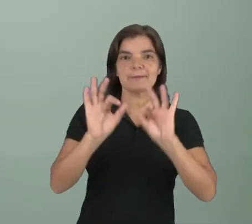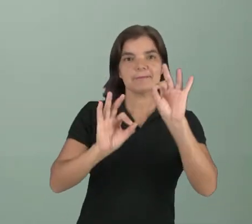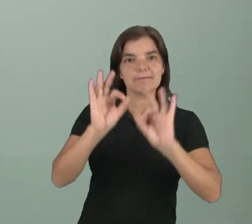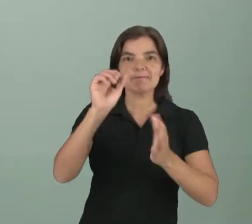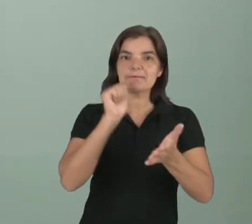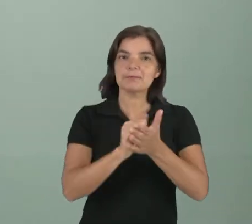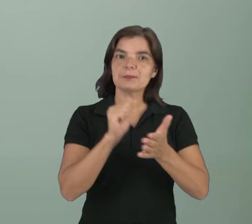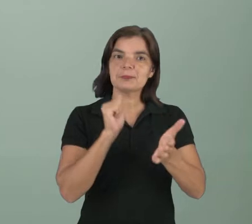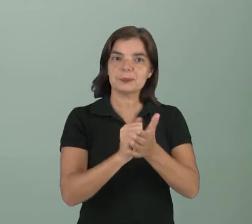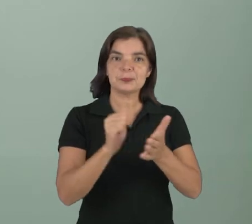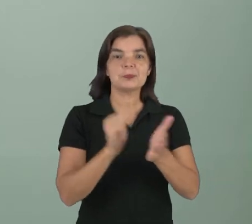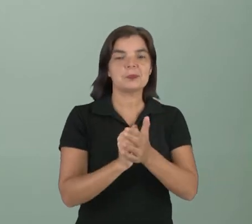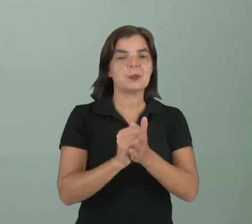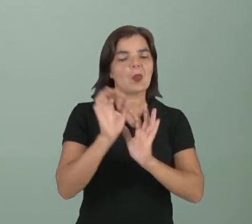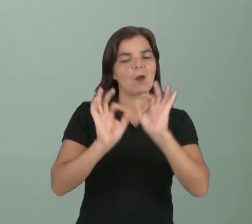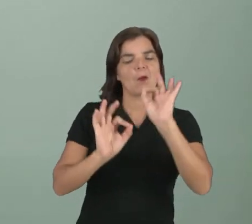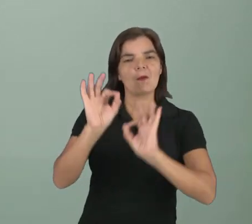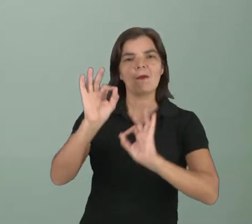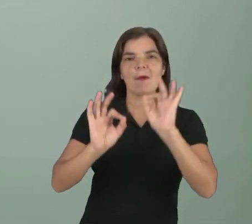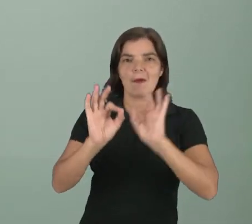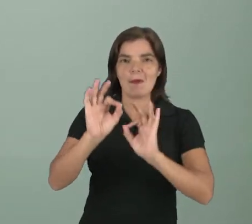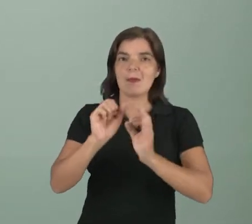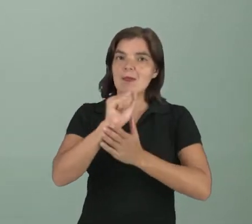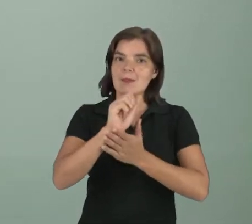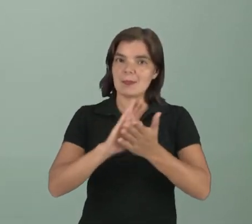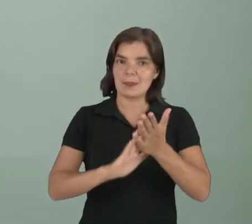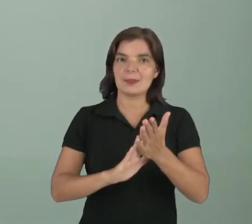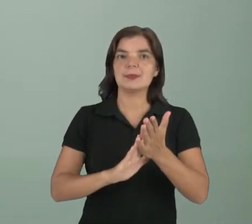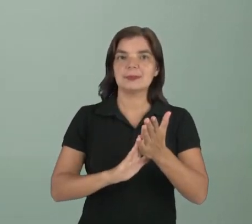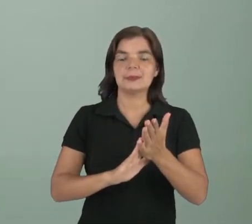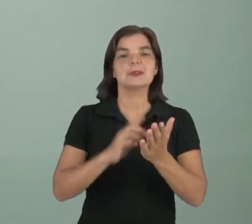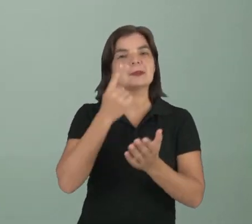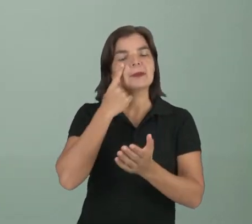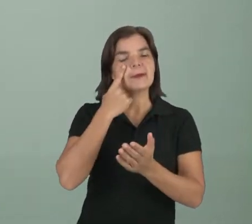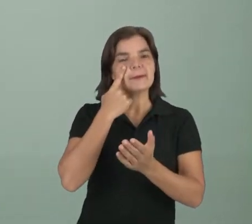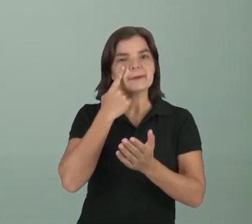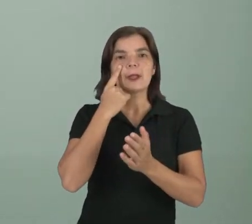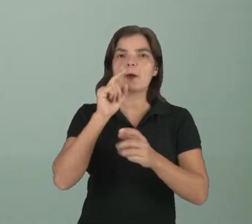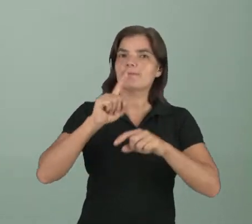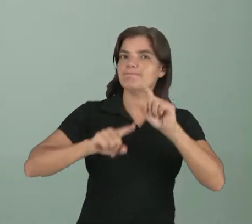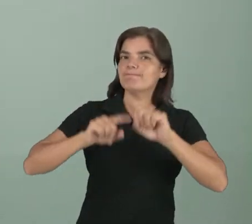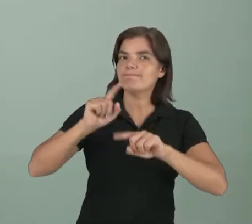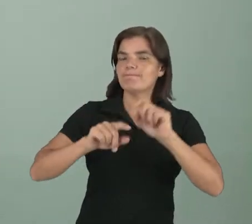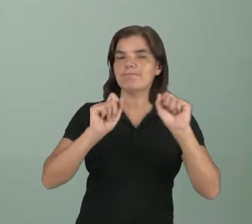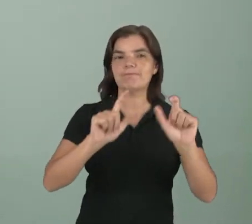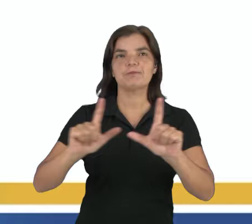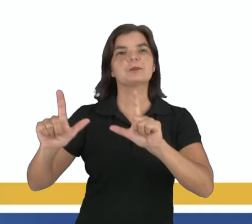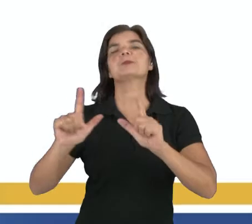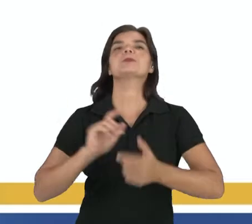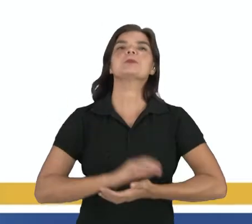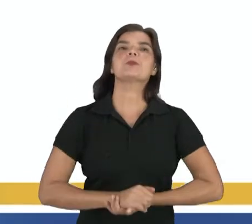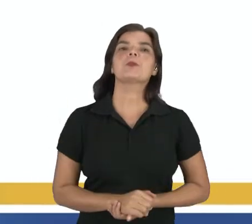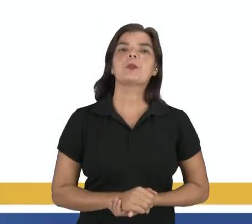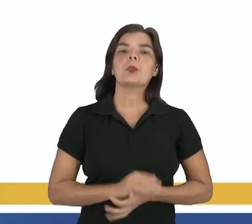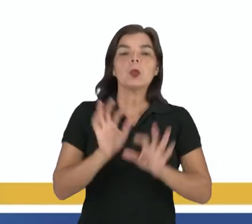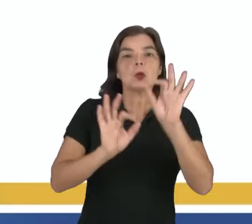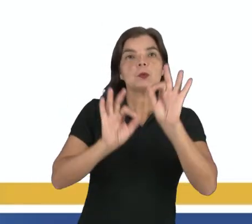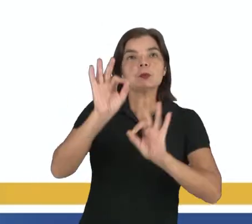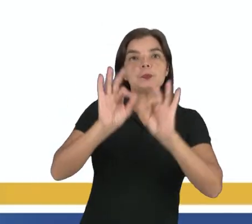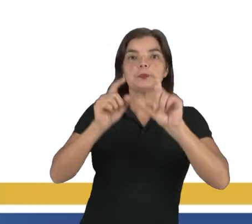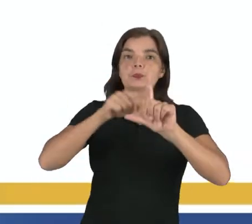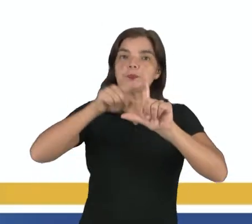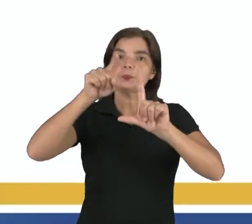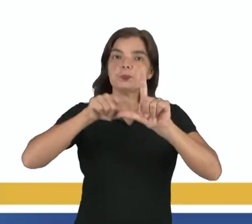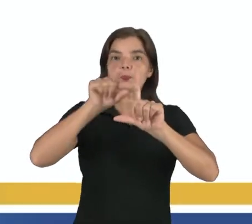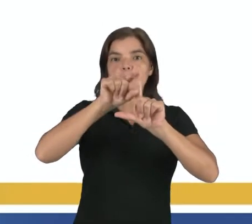suas anotações e construindo as atividades. Então acompanhe comigo o material. Construção de gráfico